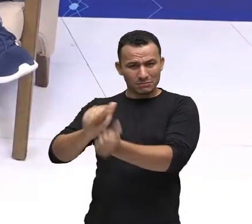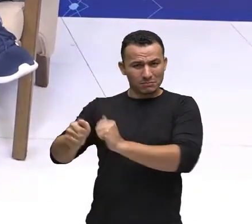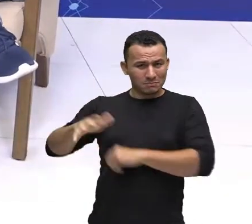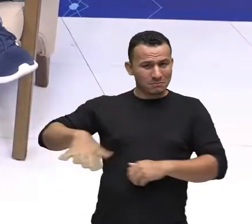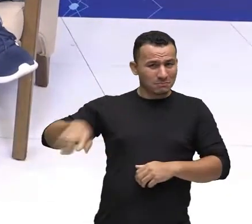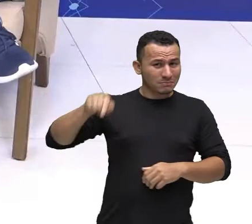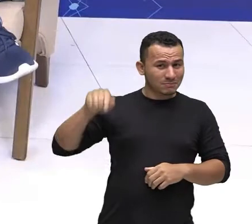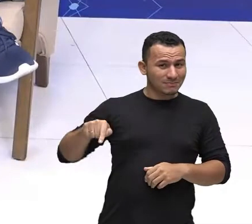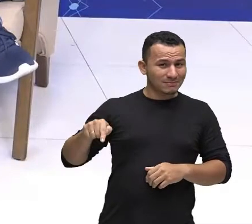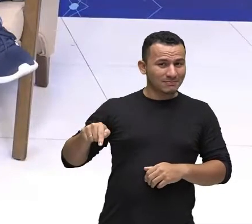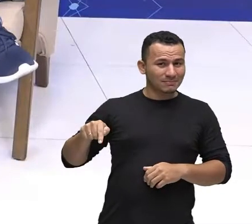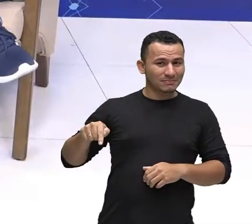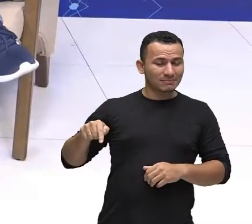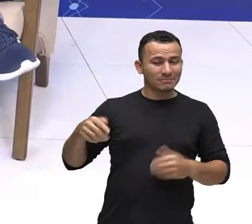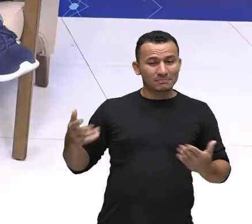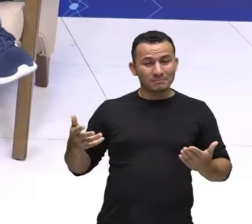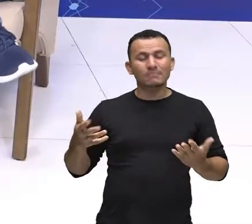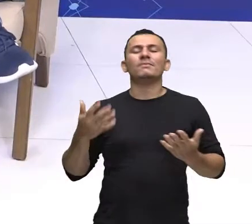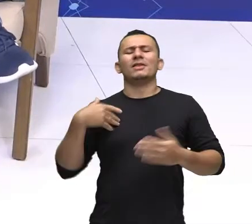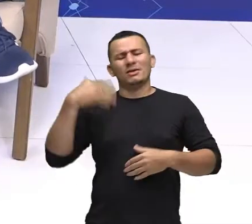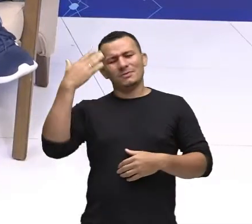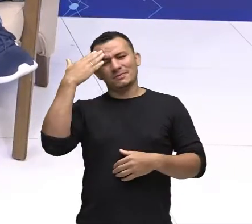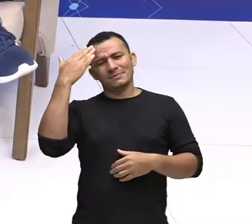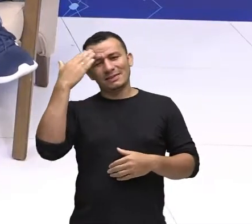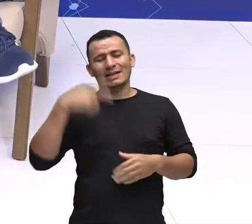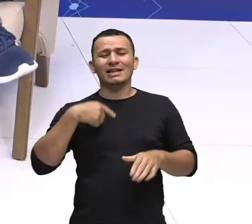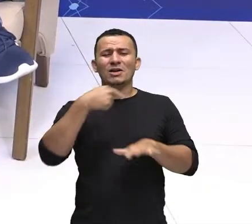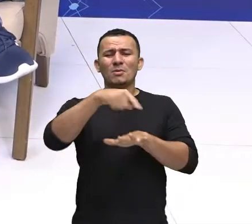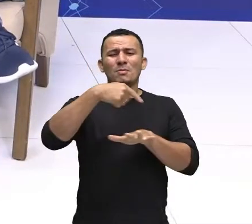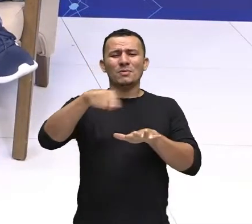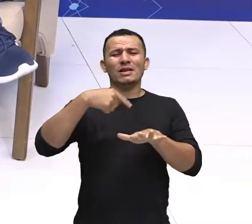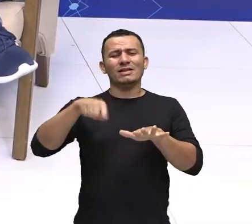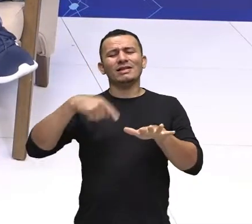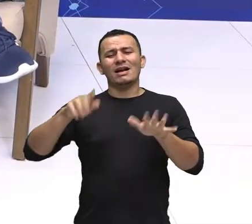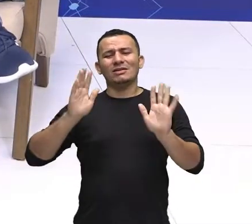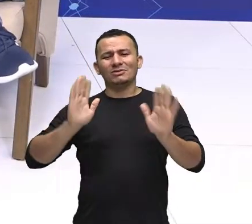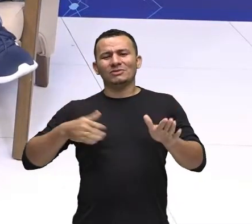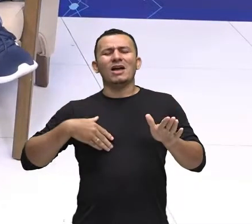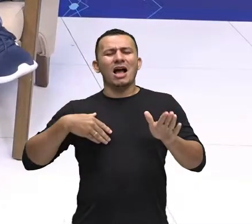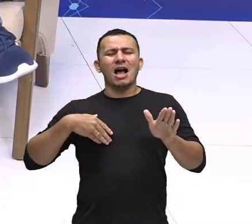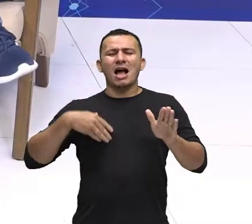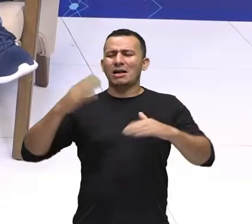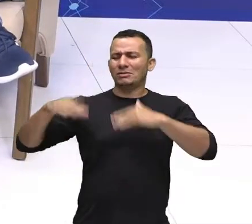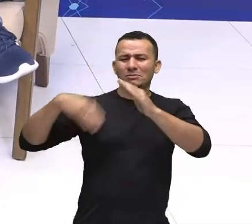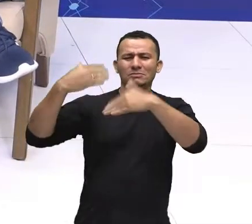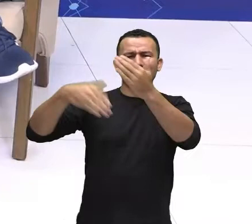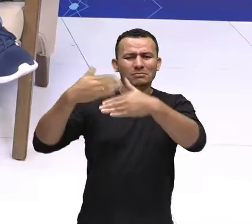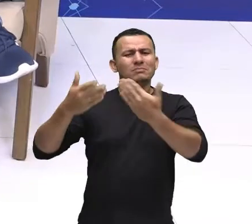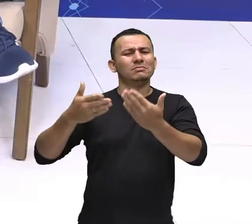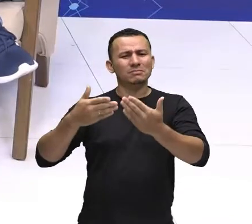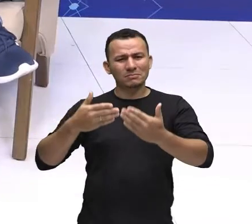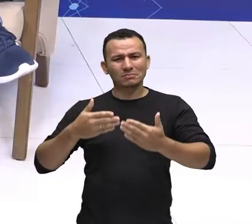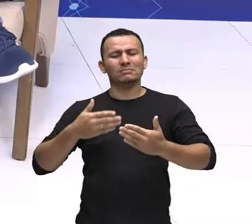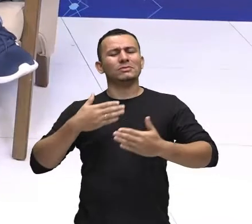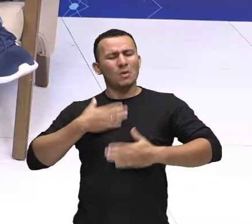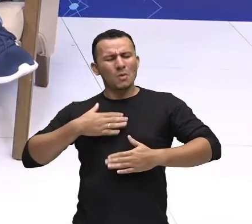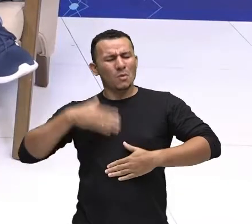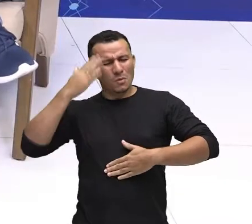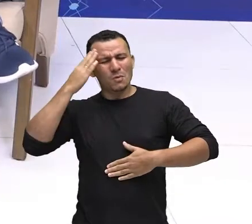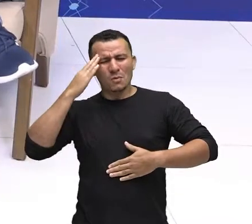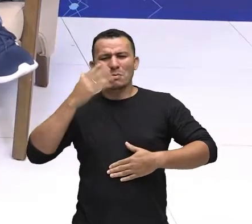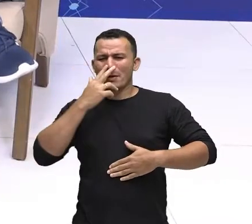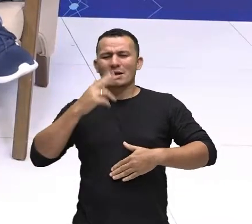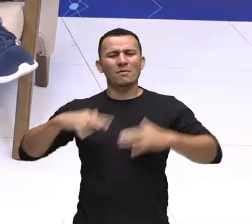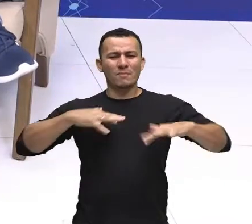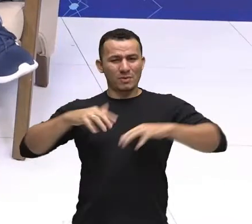Ainda que seja uma modalidade muito estática, né? Ainda que a gente faça aquela associação, geralmente